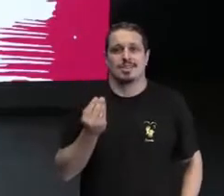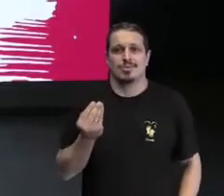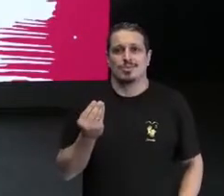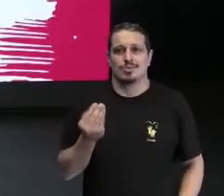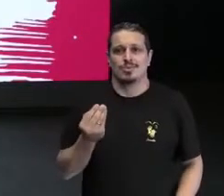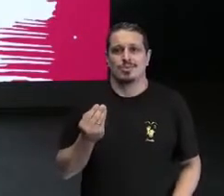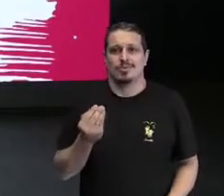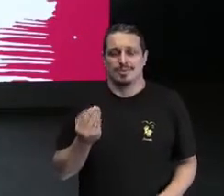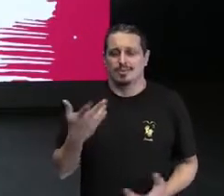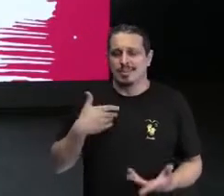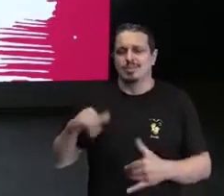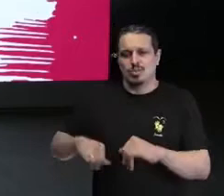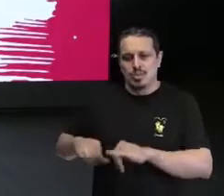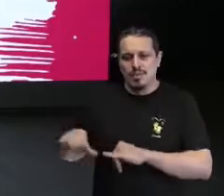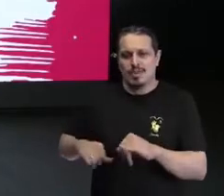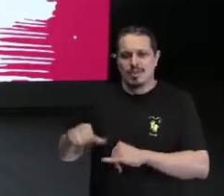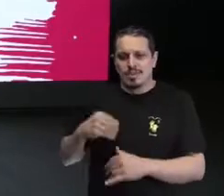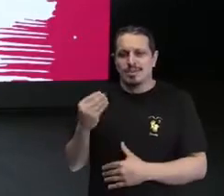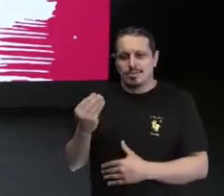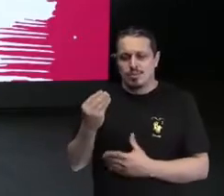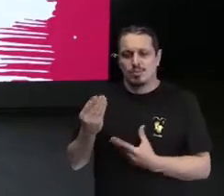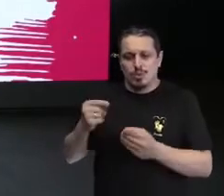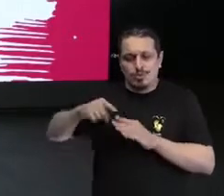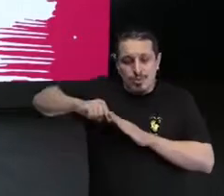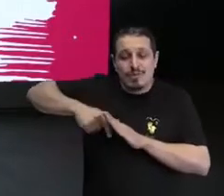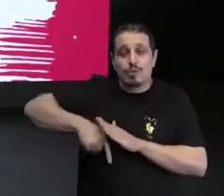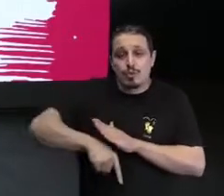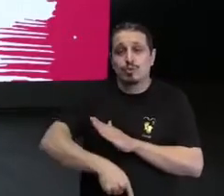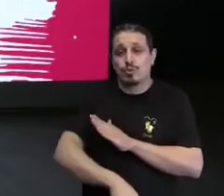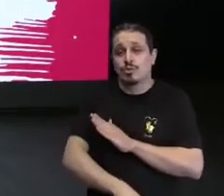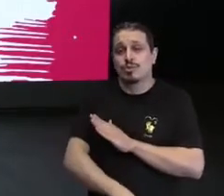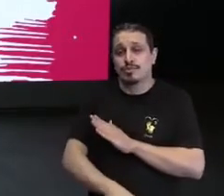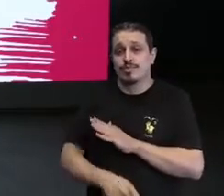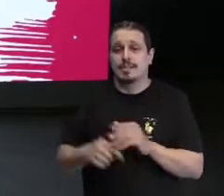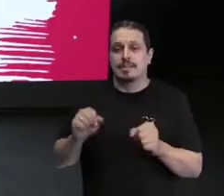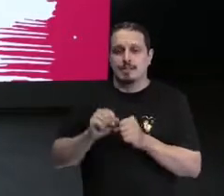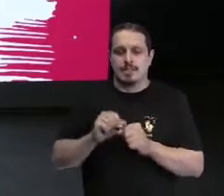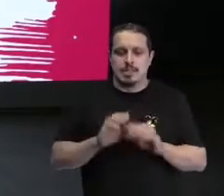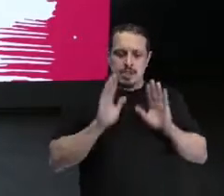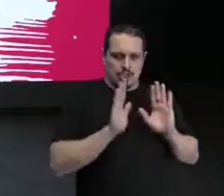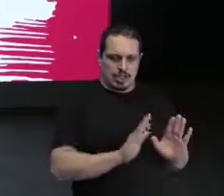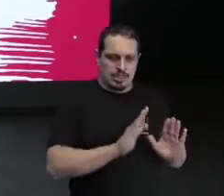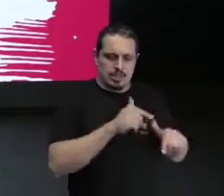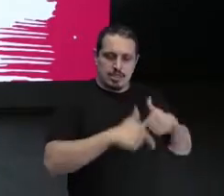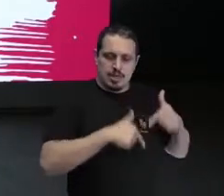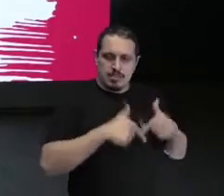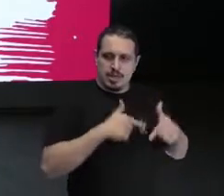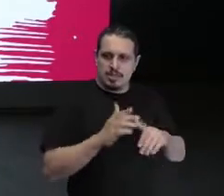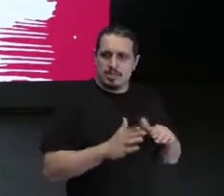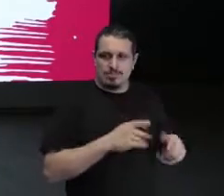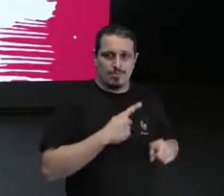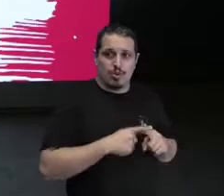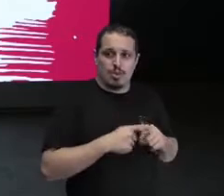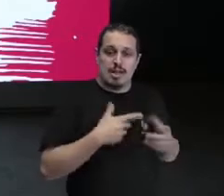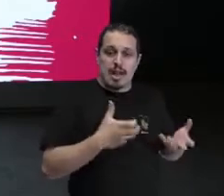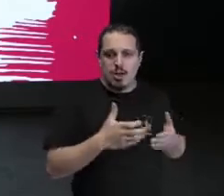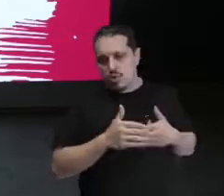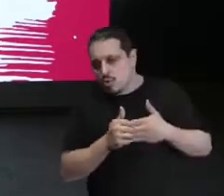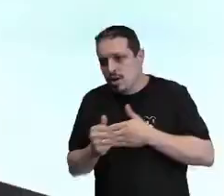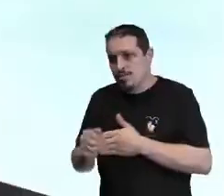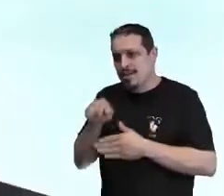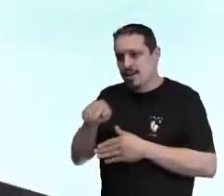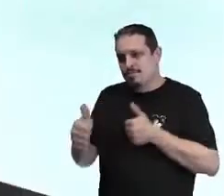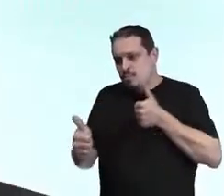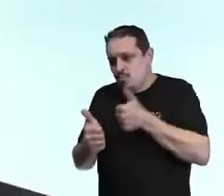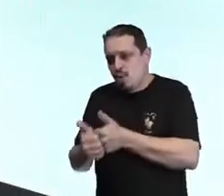mim. Eu acabei parando de trabalhar naquela época, para poder levar meu filho nas terapias e poder acompanhar ele mais de perto.